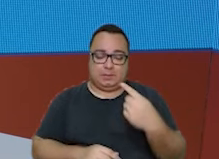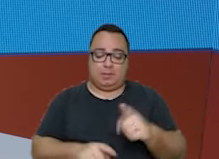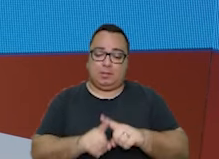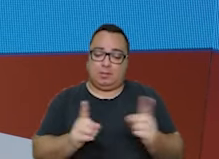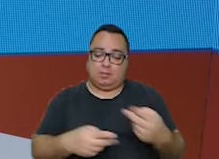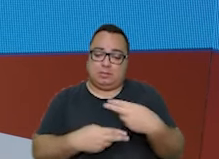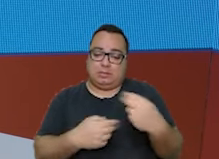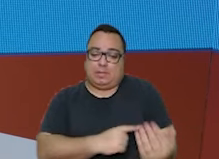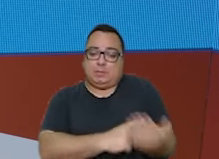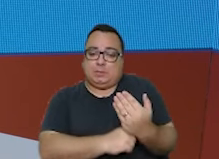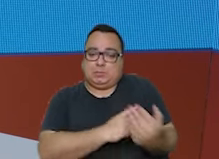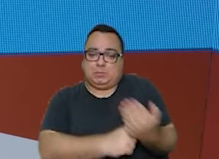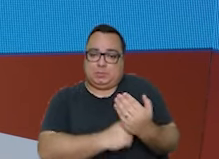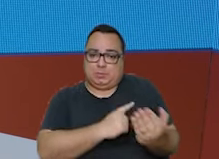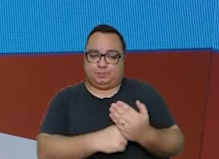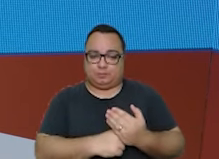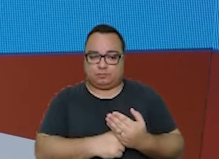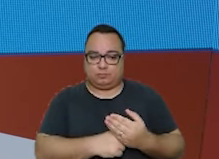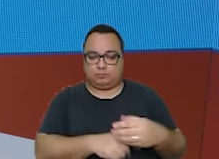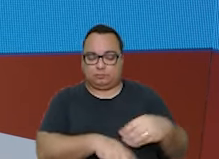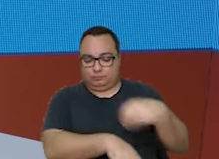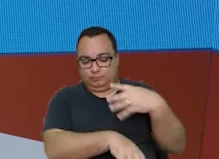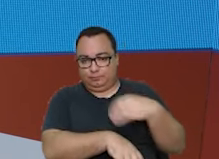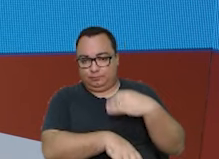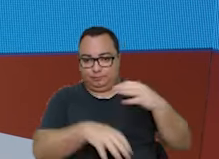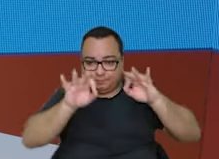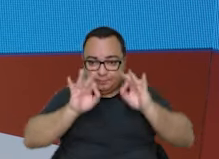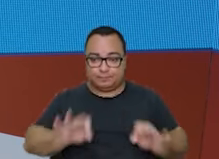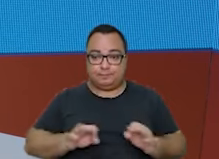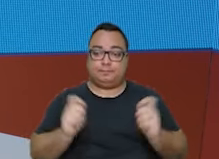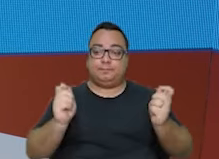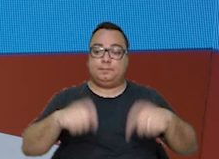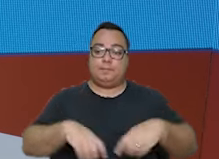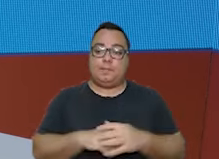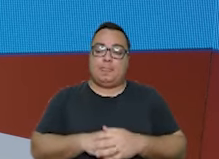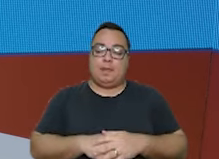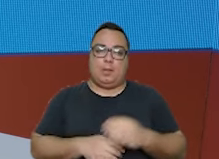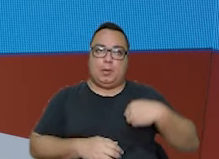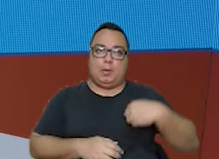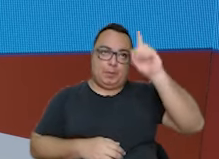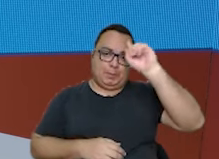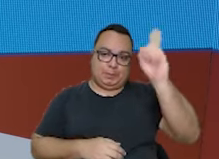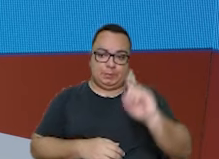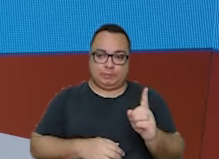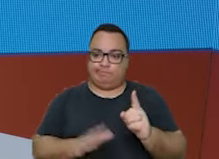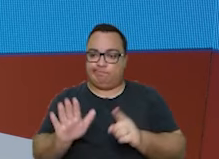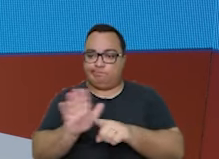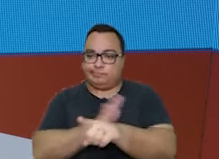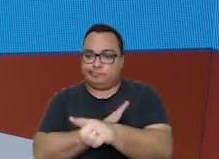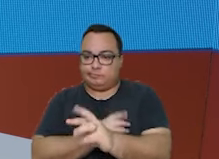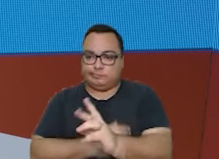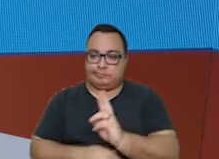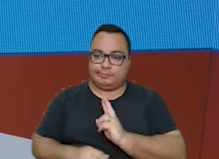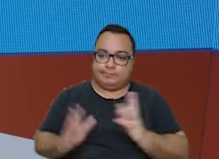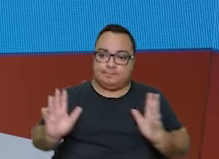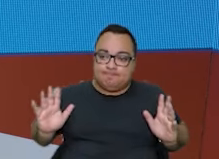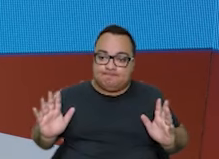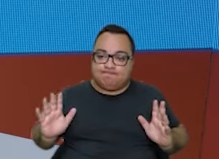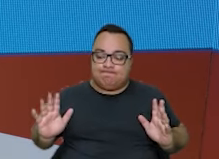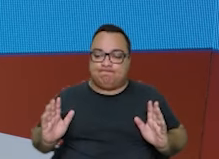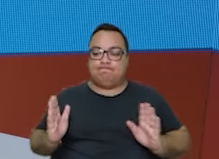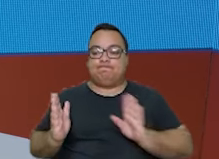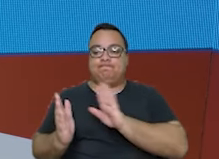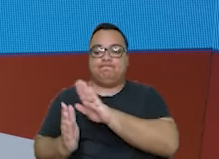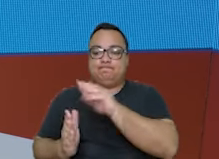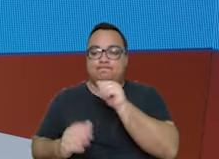canal de apoio porque eu sei que quando nós não sabemos quando eu não sei a pergunta e vem a pergunta eu vou procurar com um